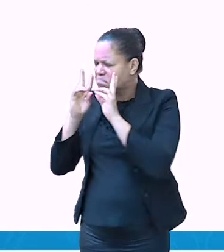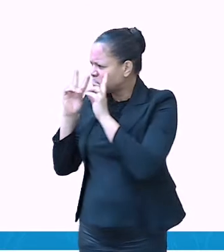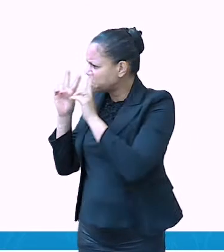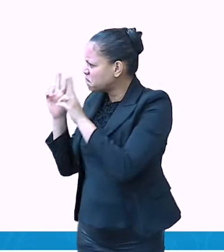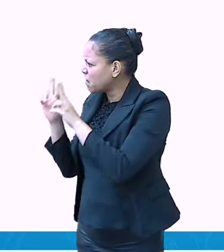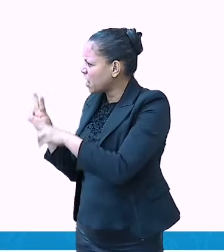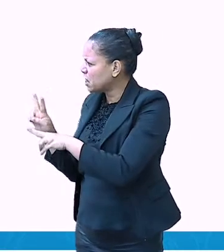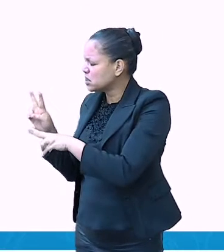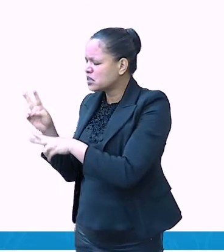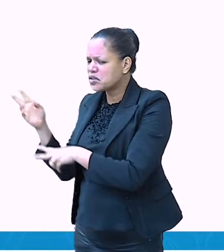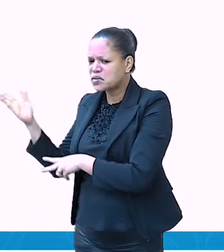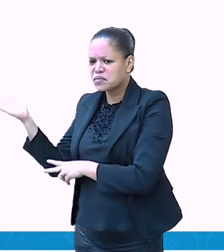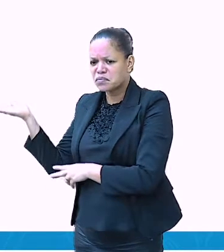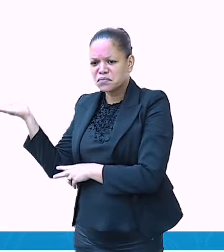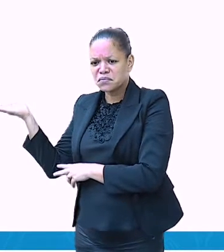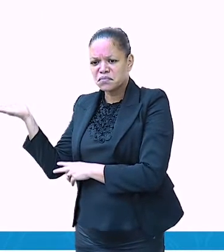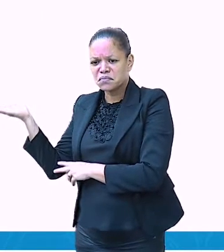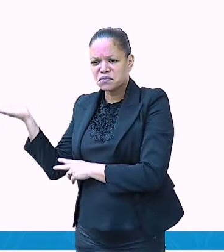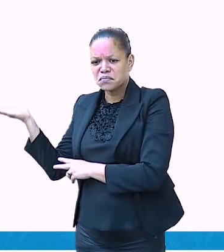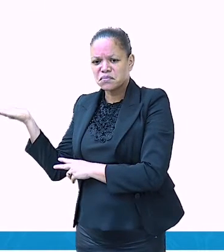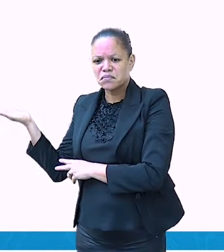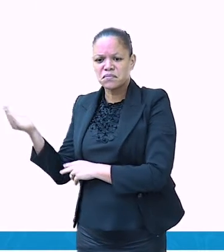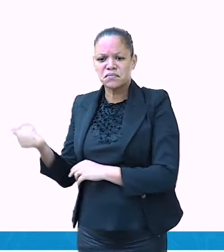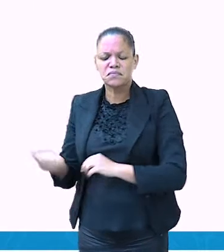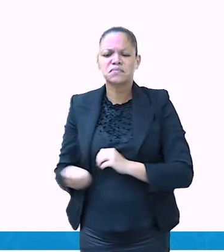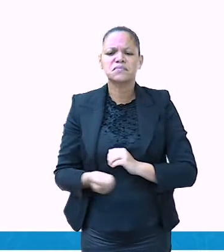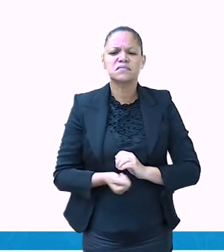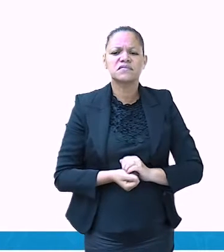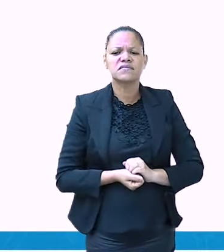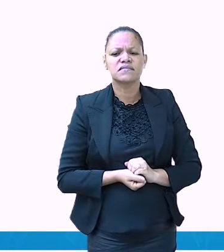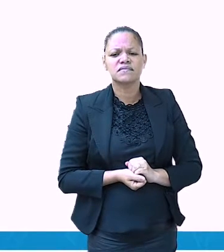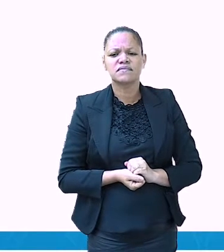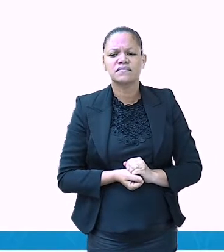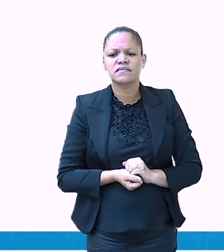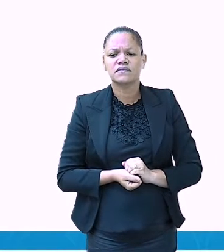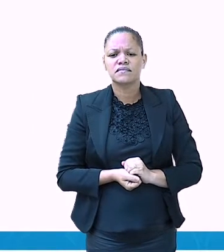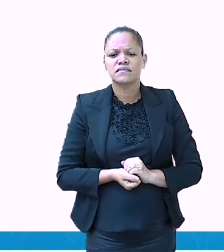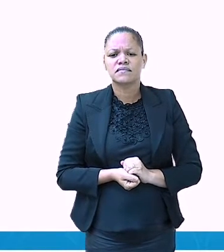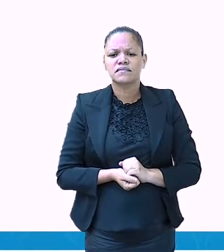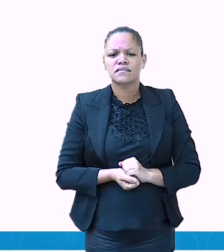essa estrutura da pele parecida. Então, vamos ver.